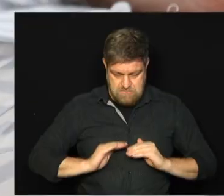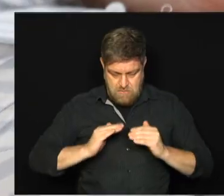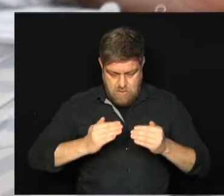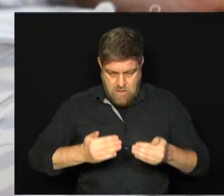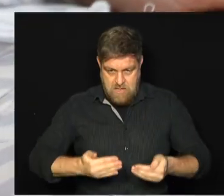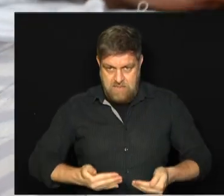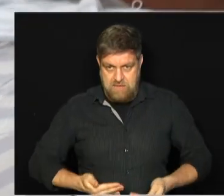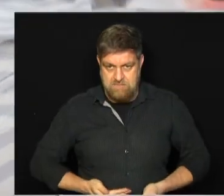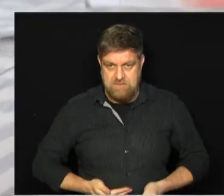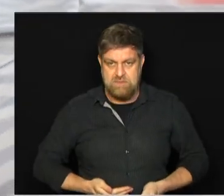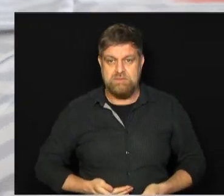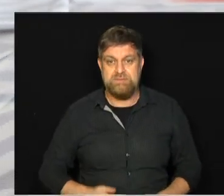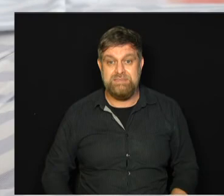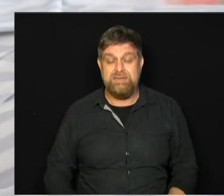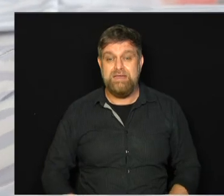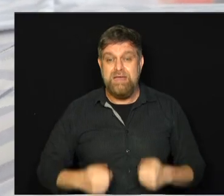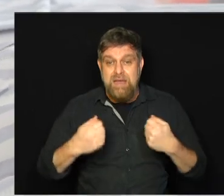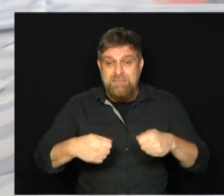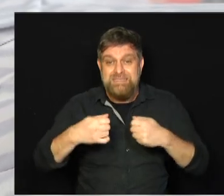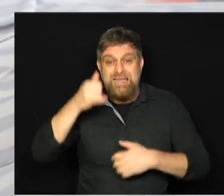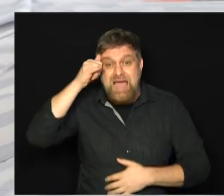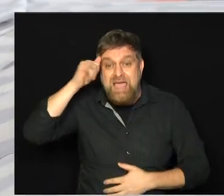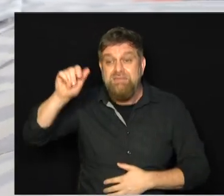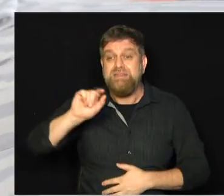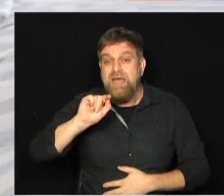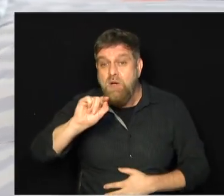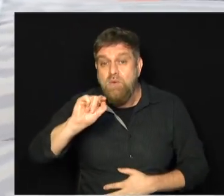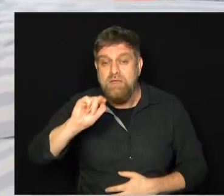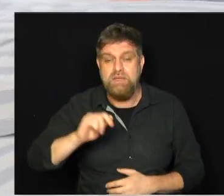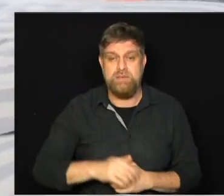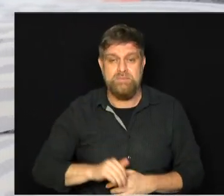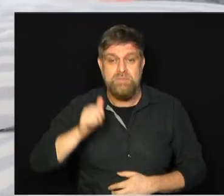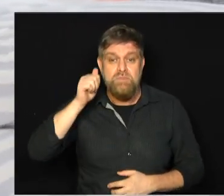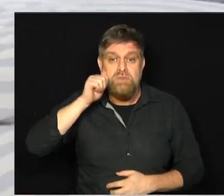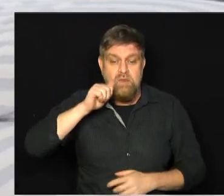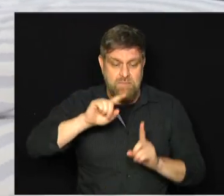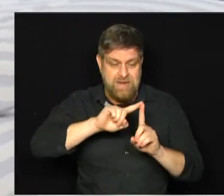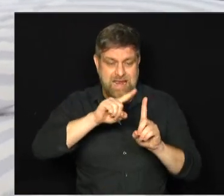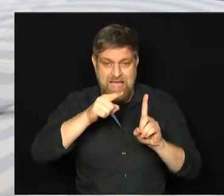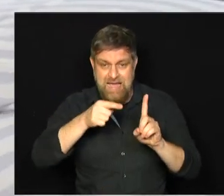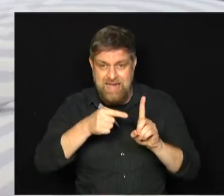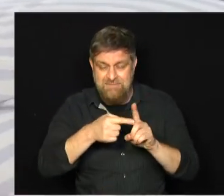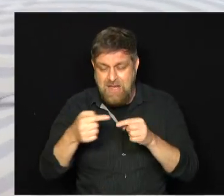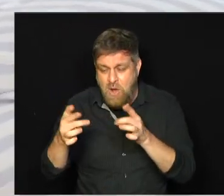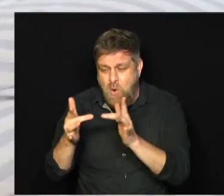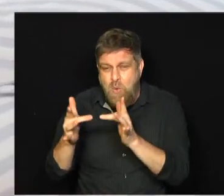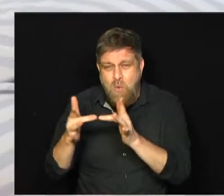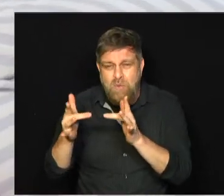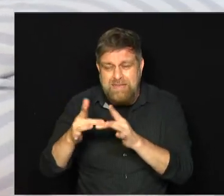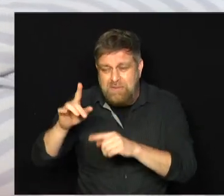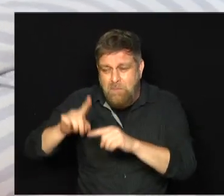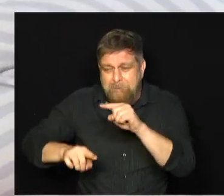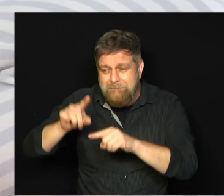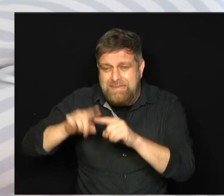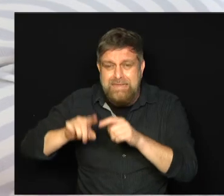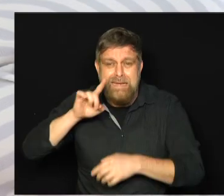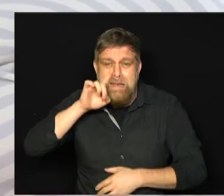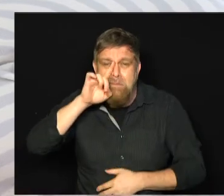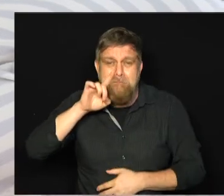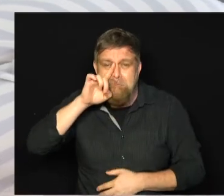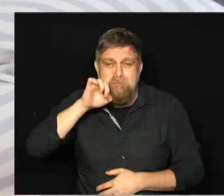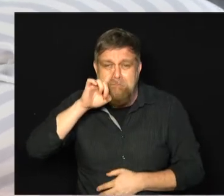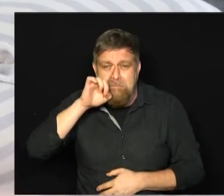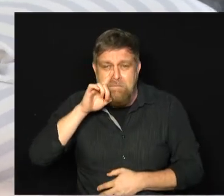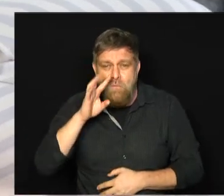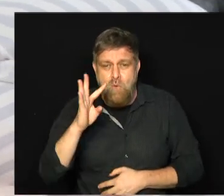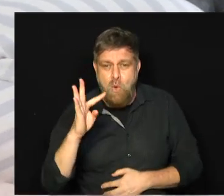feito. É evitar que a gestante tenha contato com produtos tóxicos,